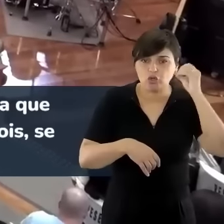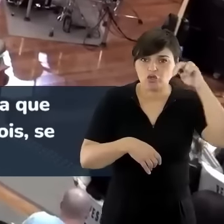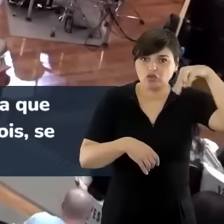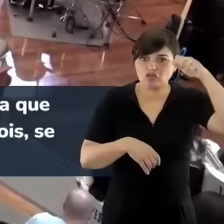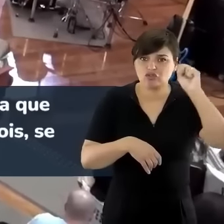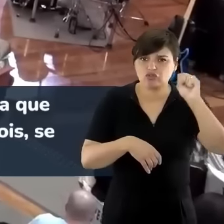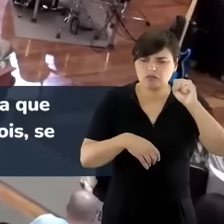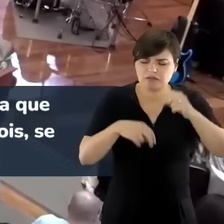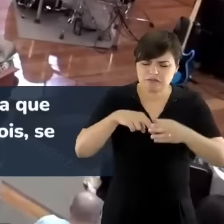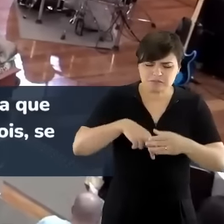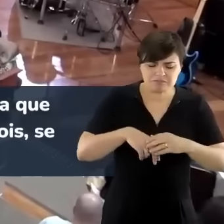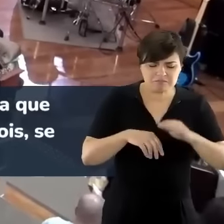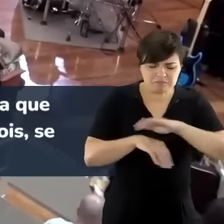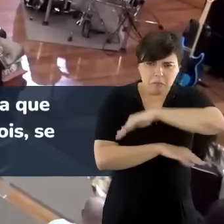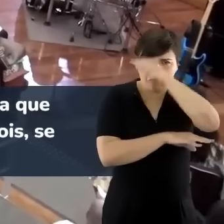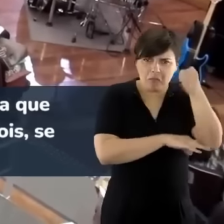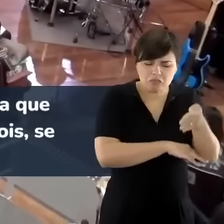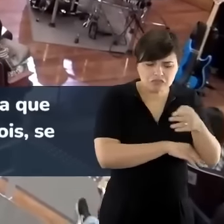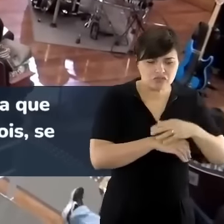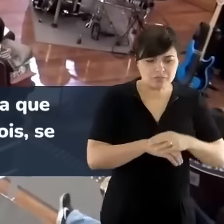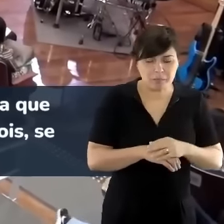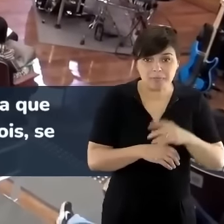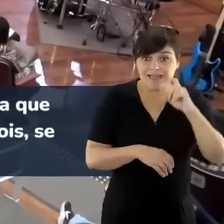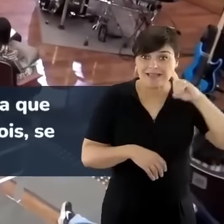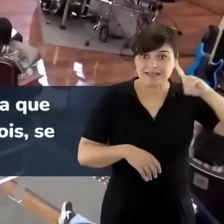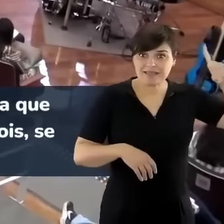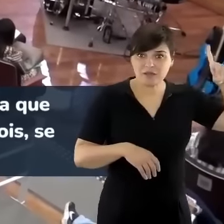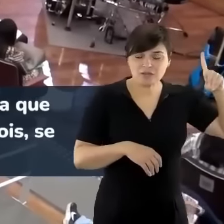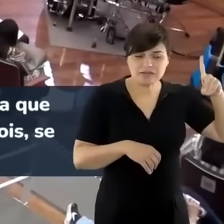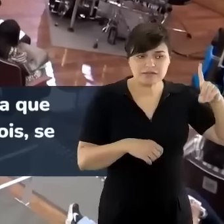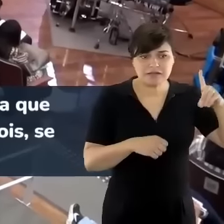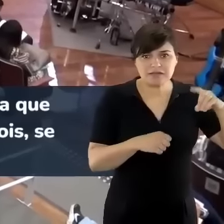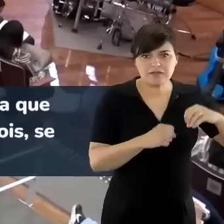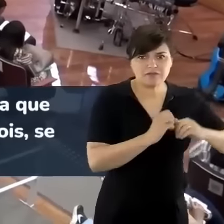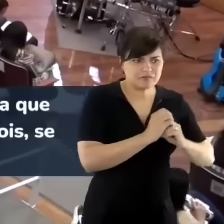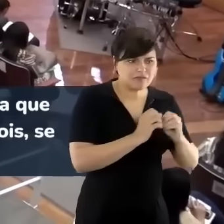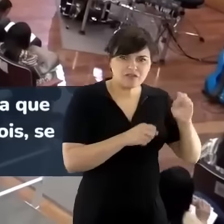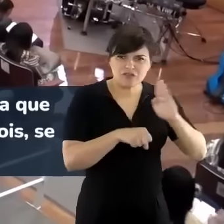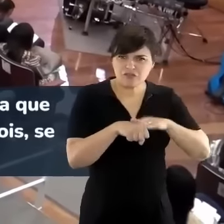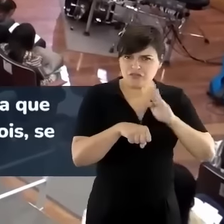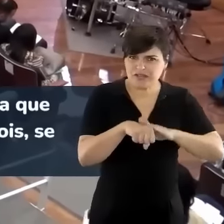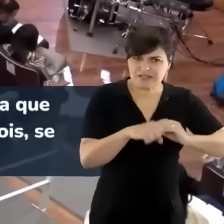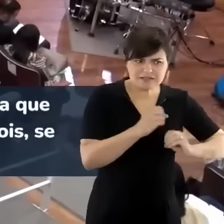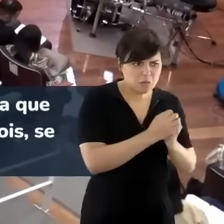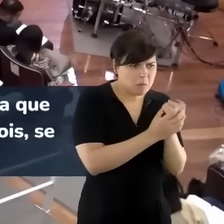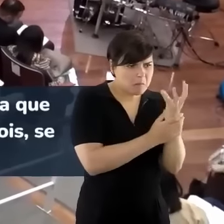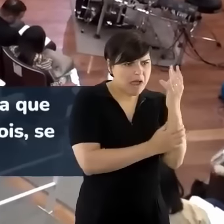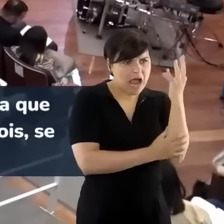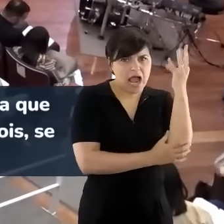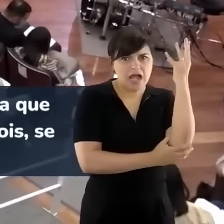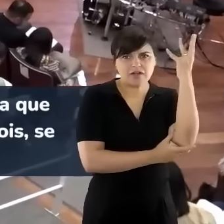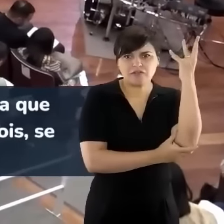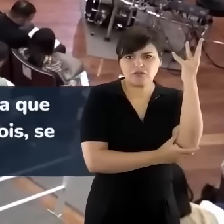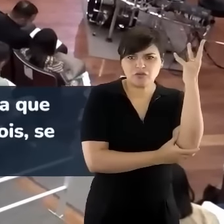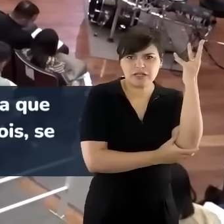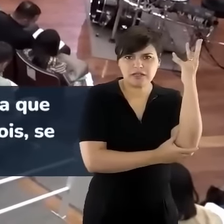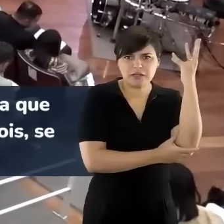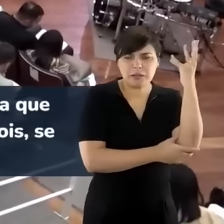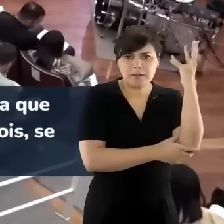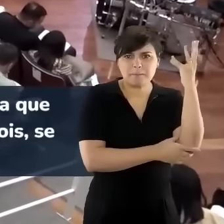uma planta que subiu por cima de Jonas para que fizesse sombra sobre a sua cabeça a fim de o livrar do